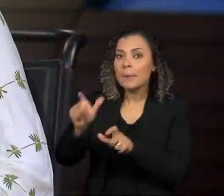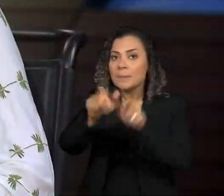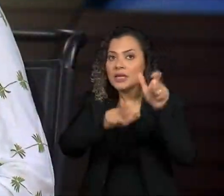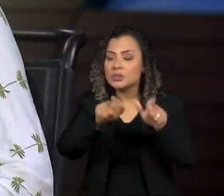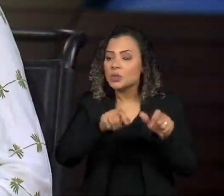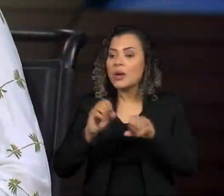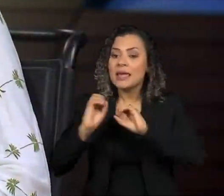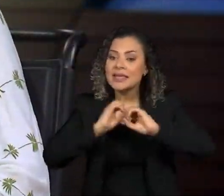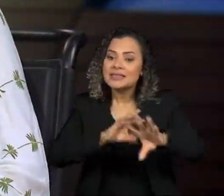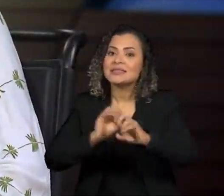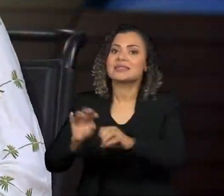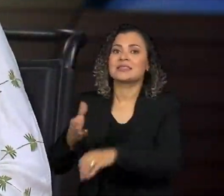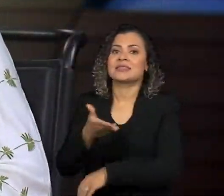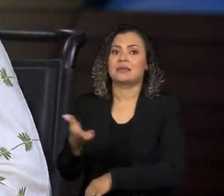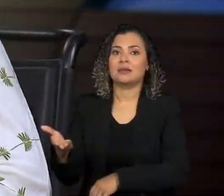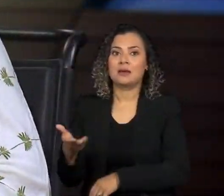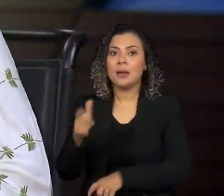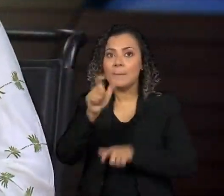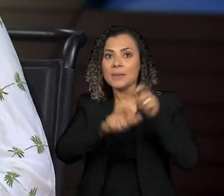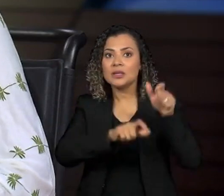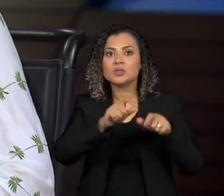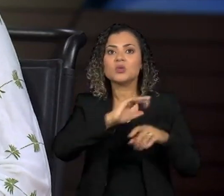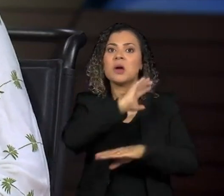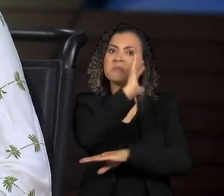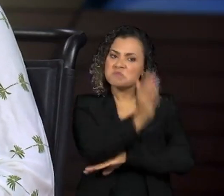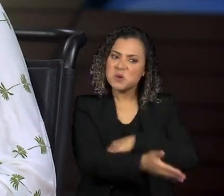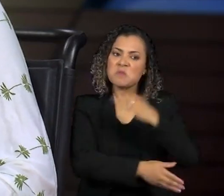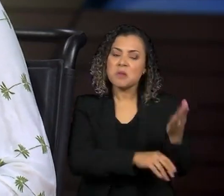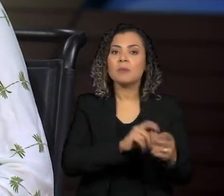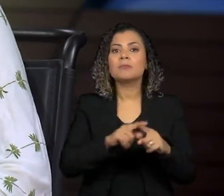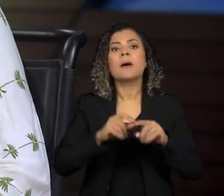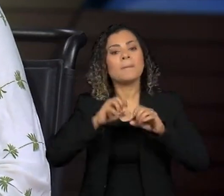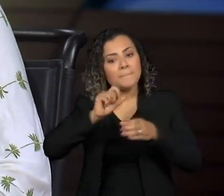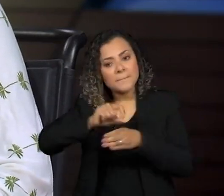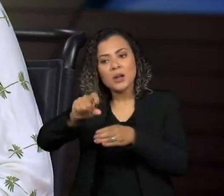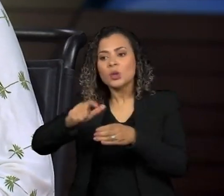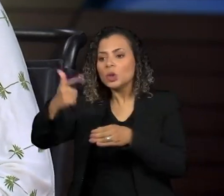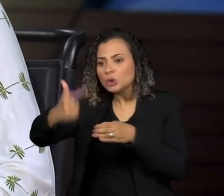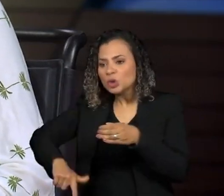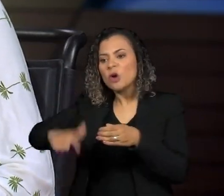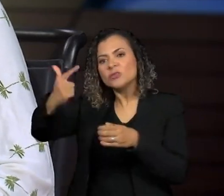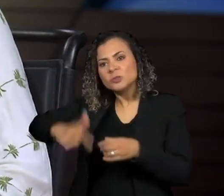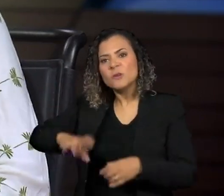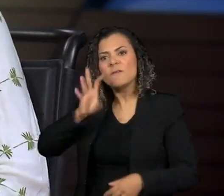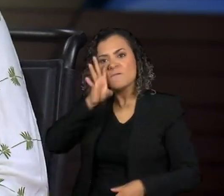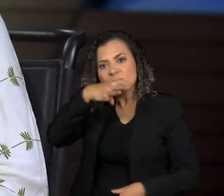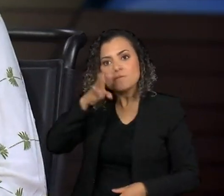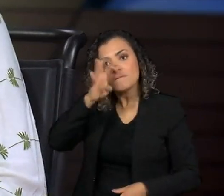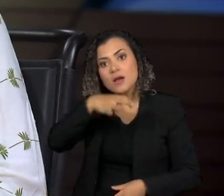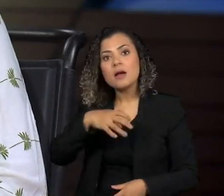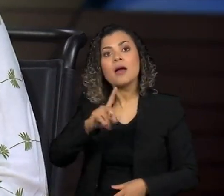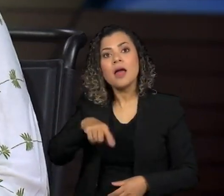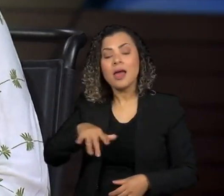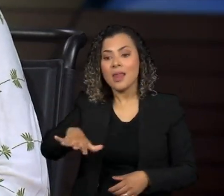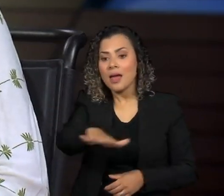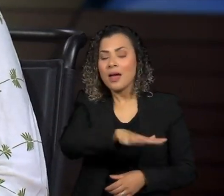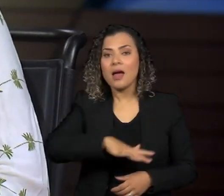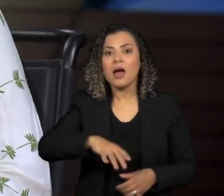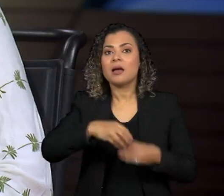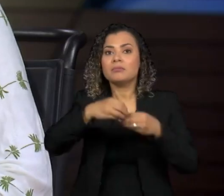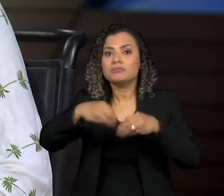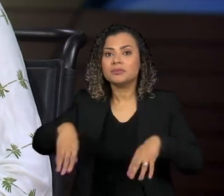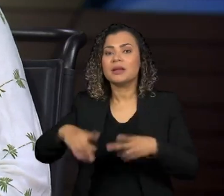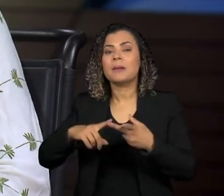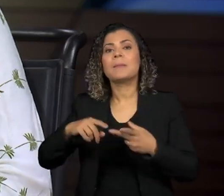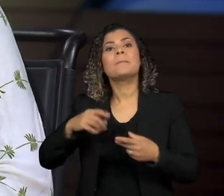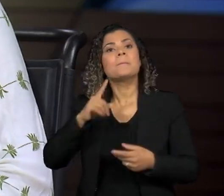porque ele plantou, as 200 as pessoas quebravam, ele plantou de novo e isso foi crescendo, e era uma área que era degradada, perigosa,